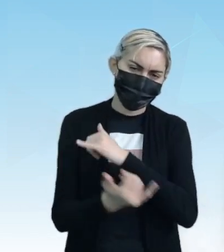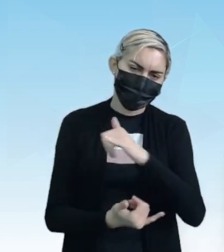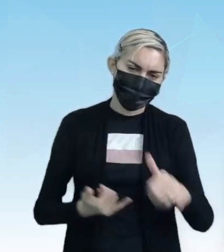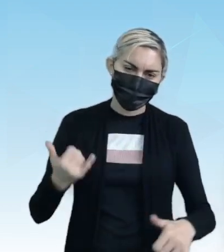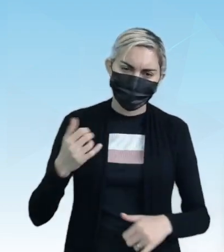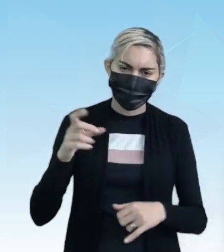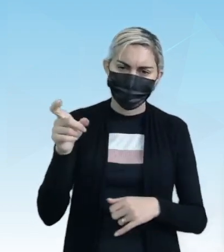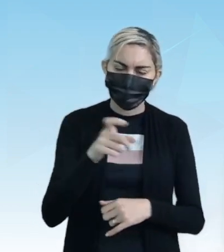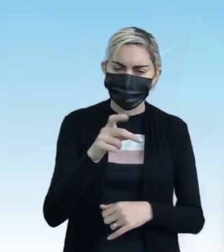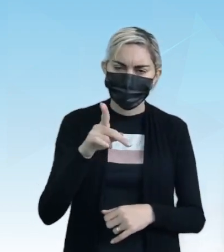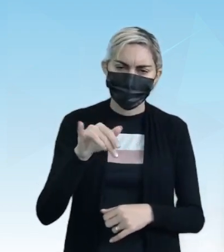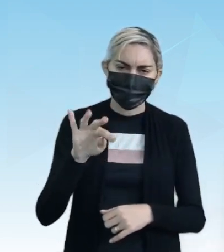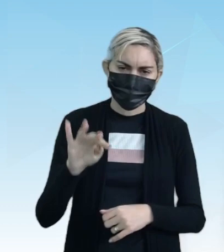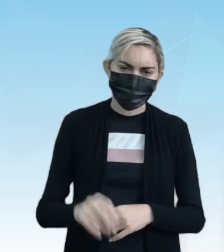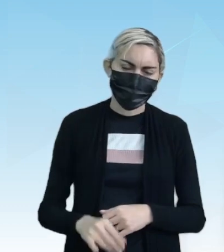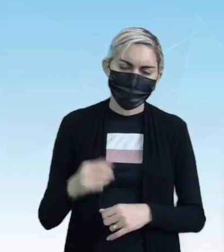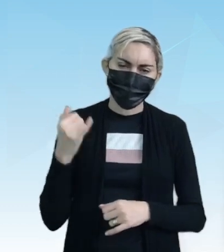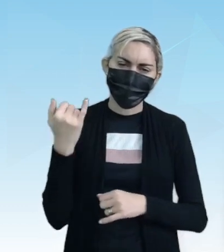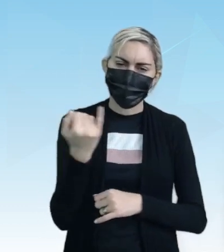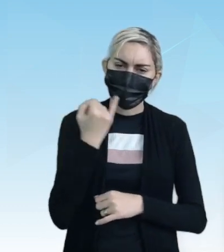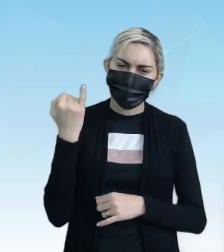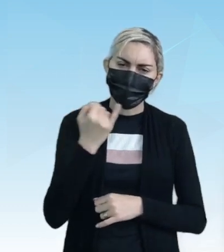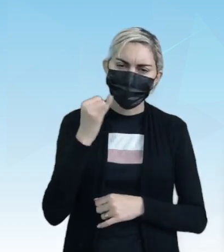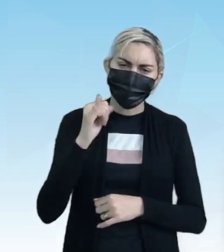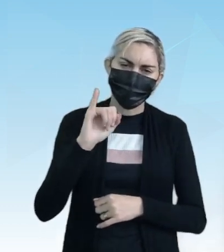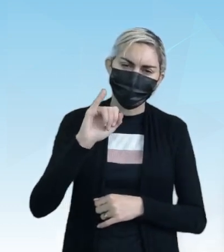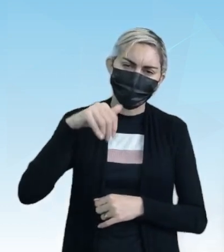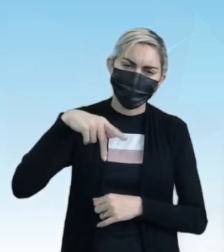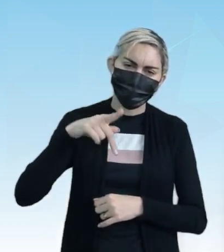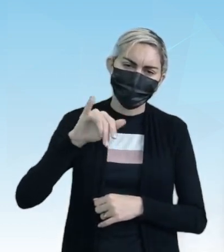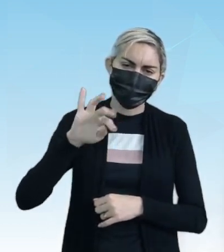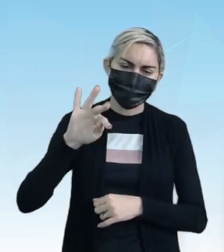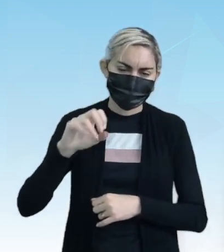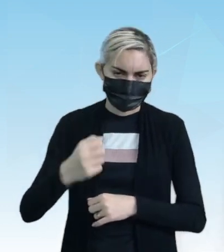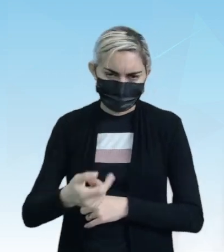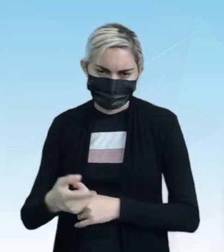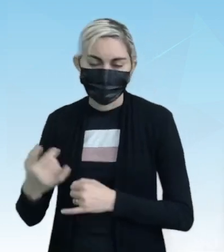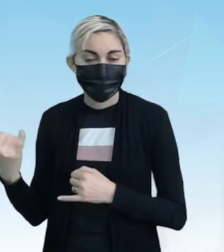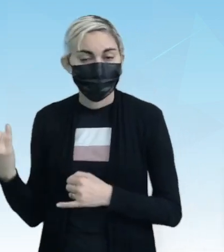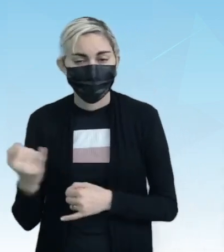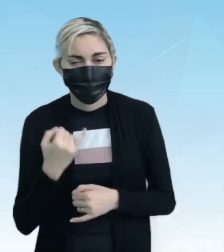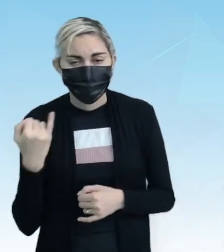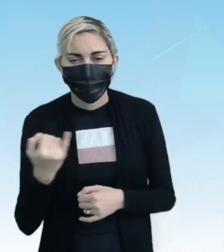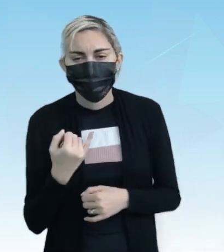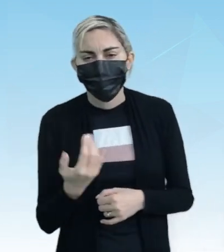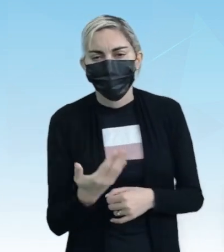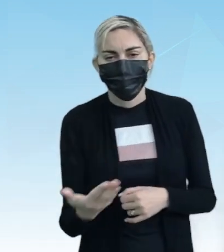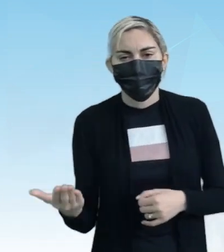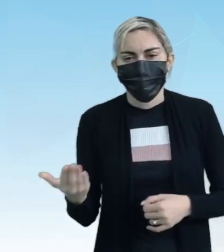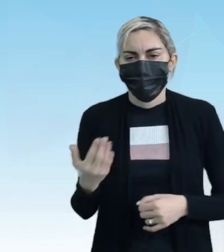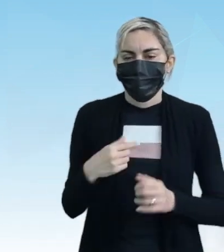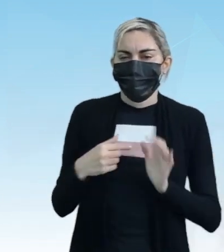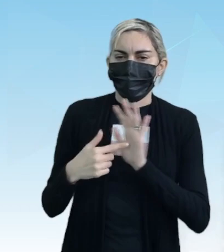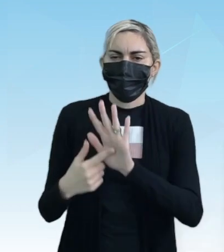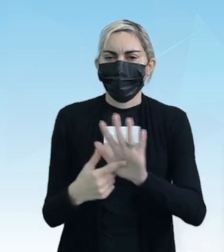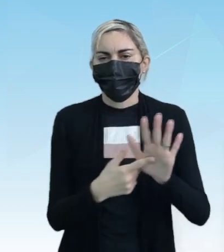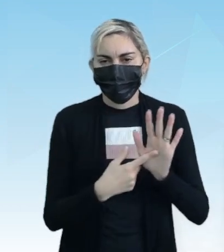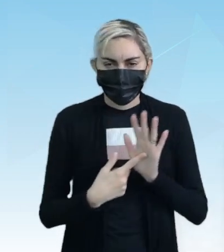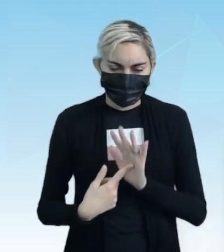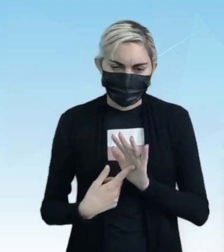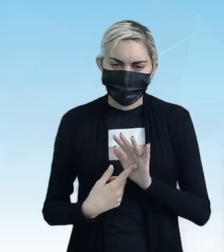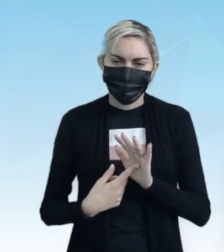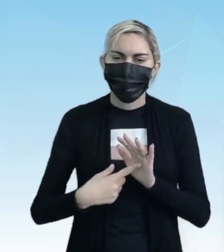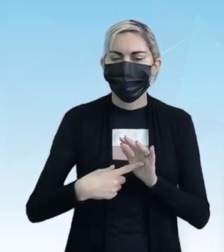informações explícitas quanto informações implícitas. E que essas informações implícitas são apontadas,